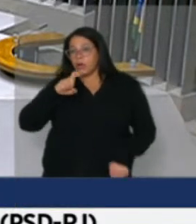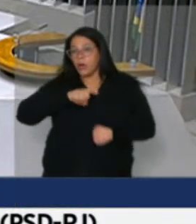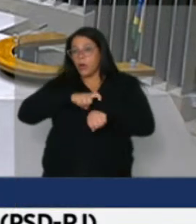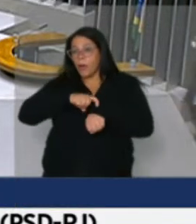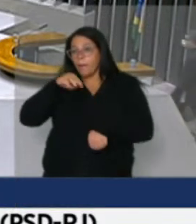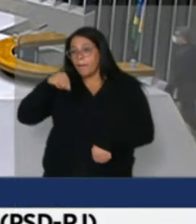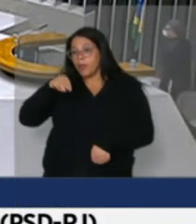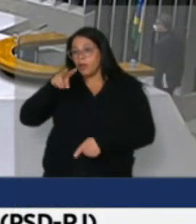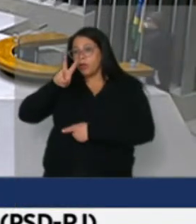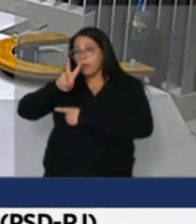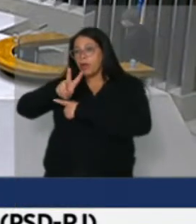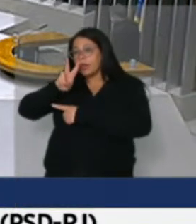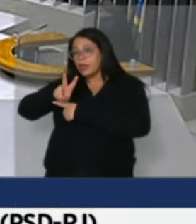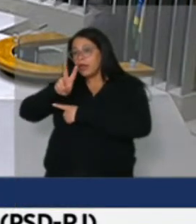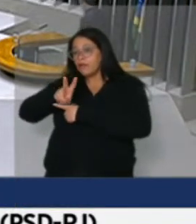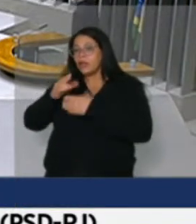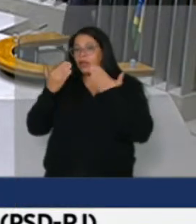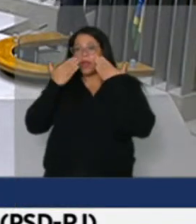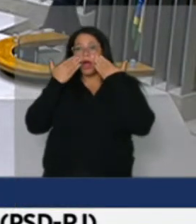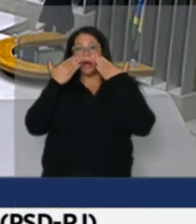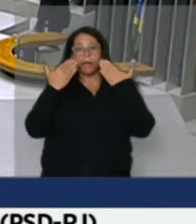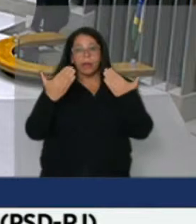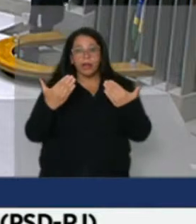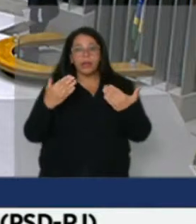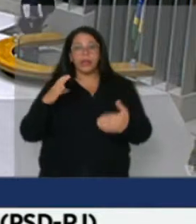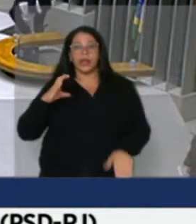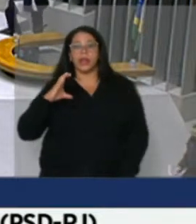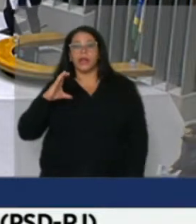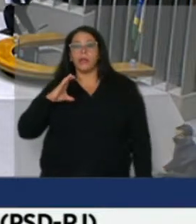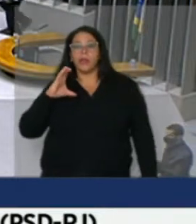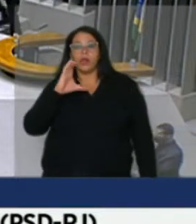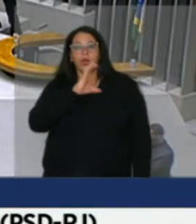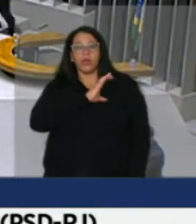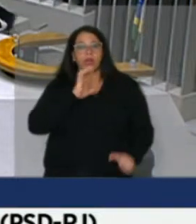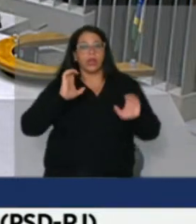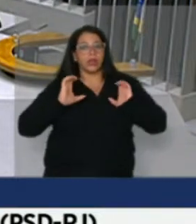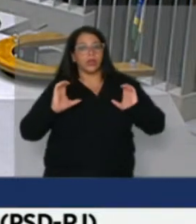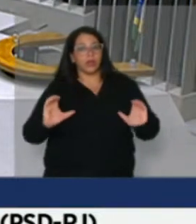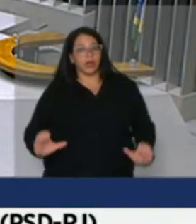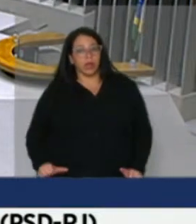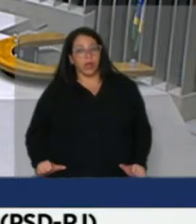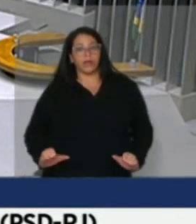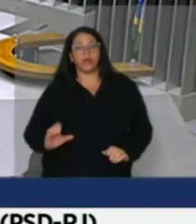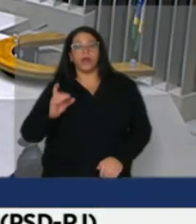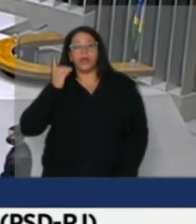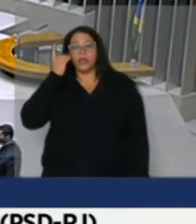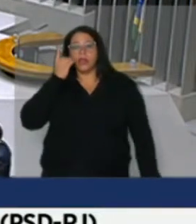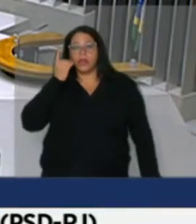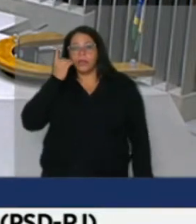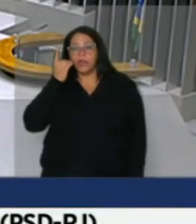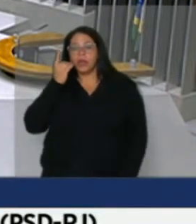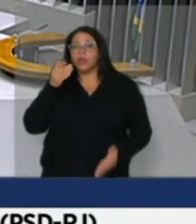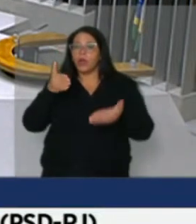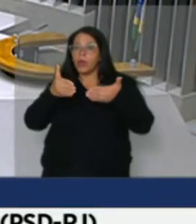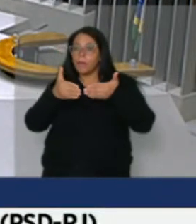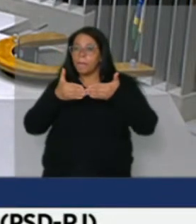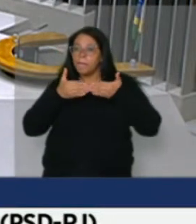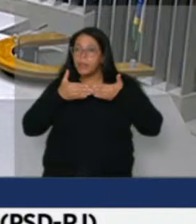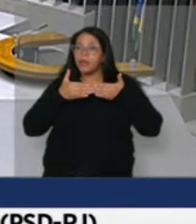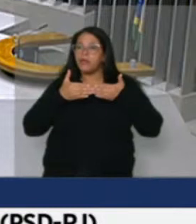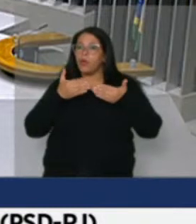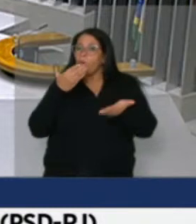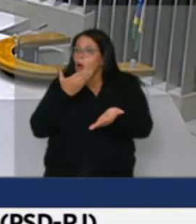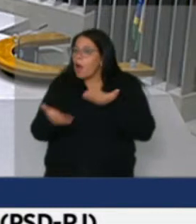acusação apresentada pelo Conselho de Ética e Decoro Parlamentar da Câmara dos Deputados, que recomenda a perda